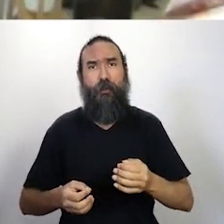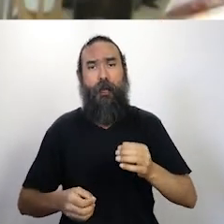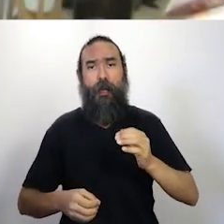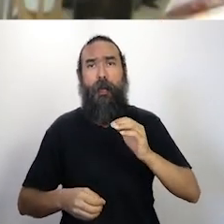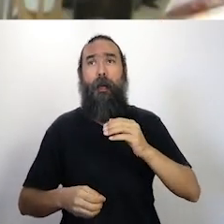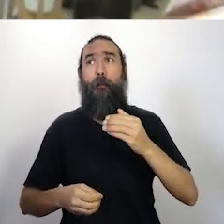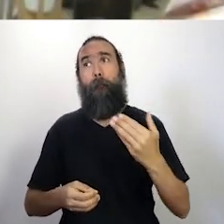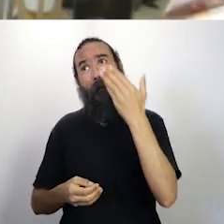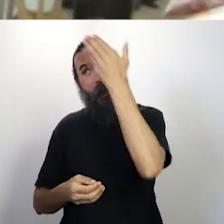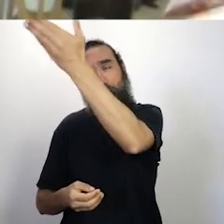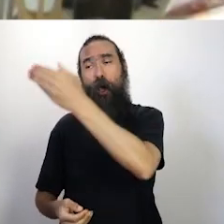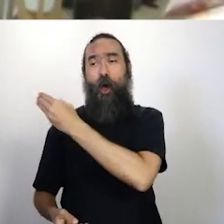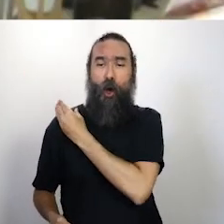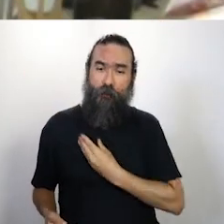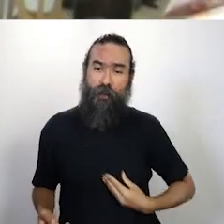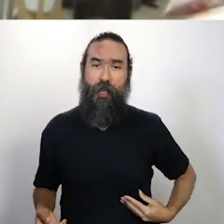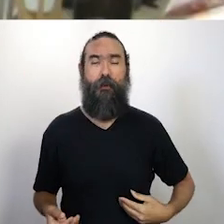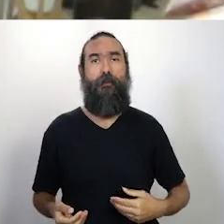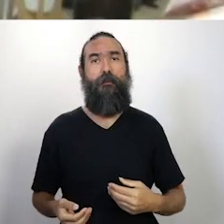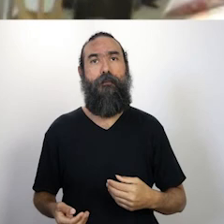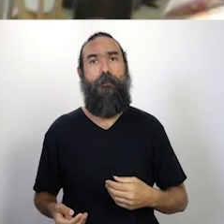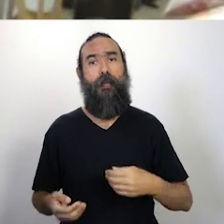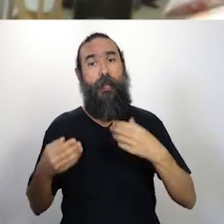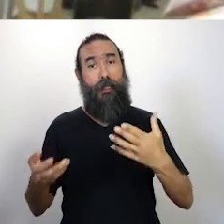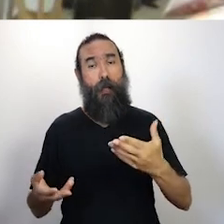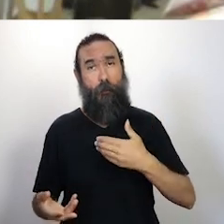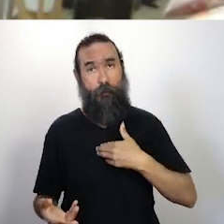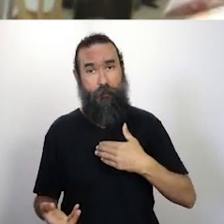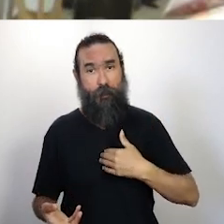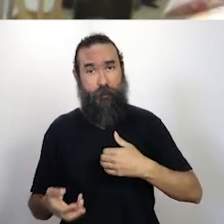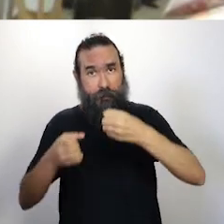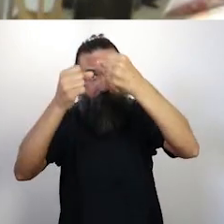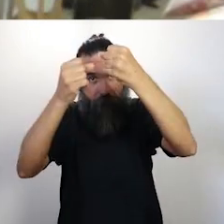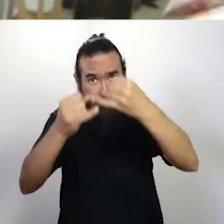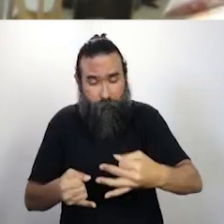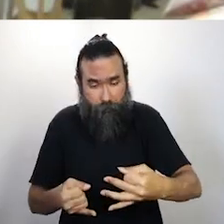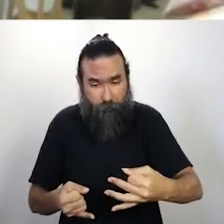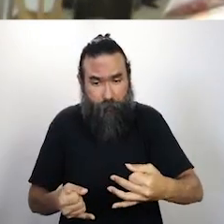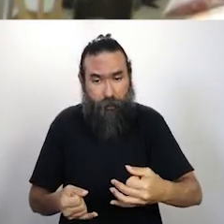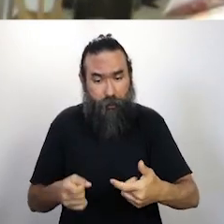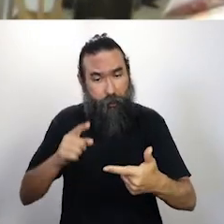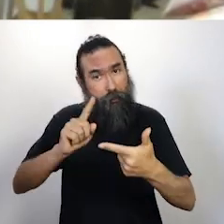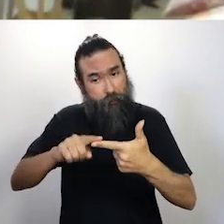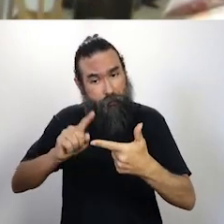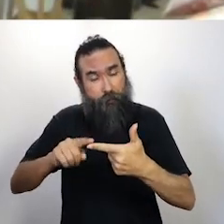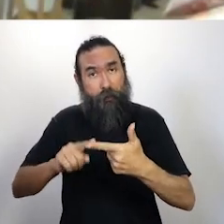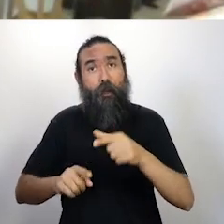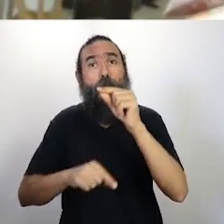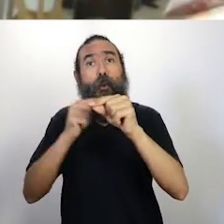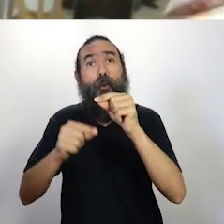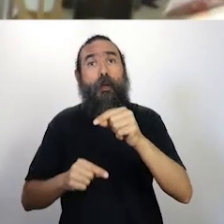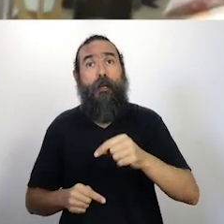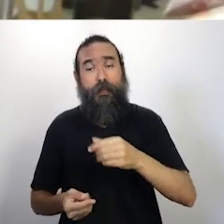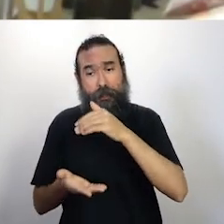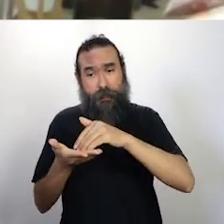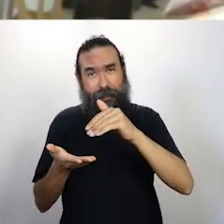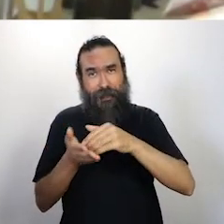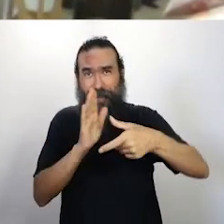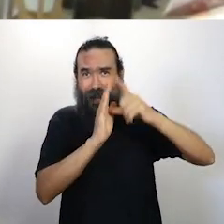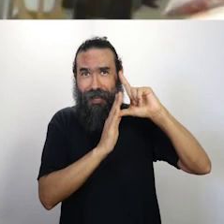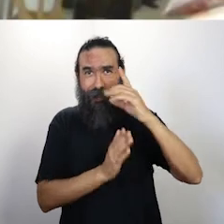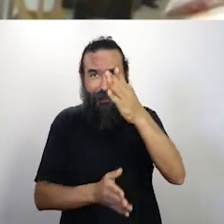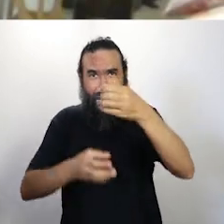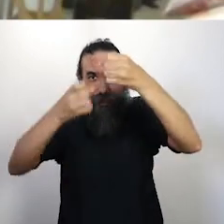e aí aqui eu entro no meu segundo ponto de fala o secretário falou aqui dessa abertura que ele tem que ele